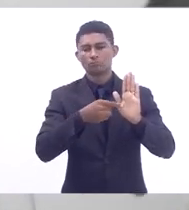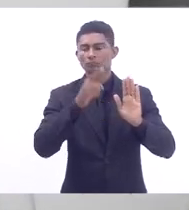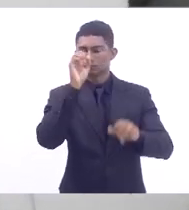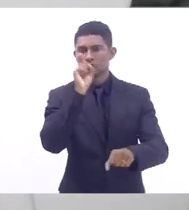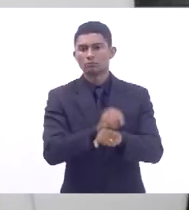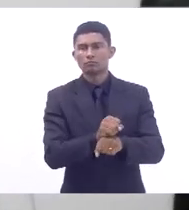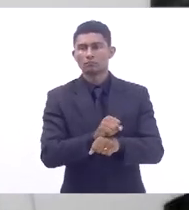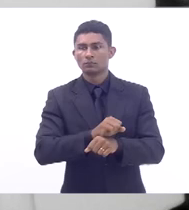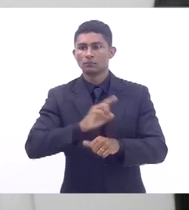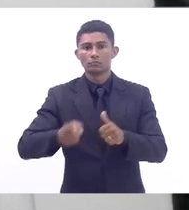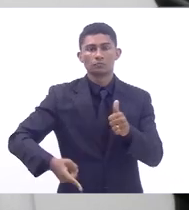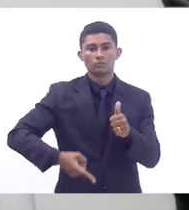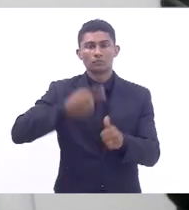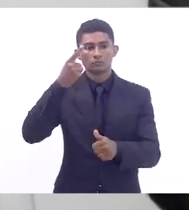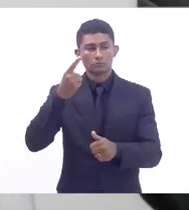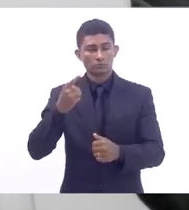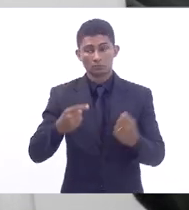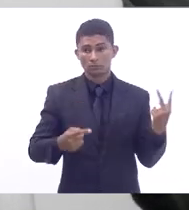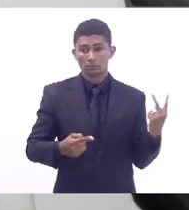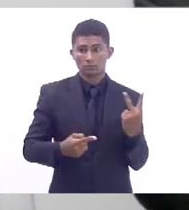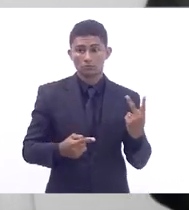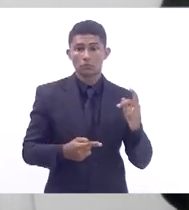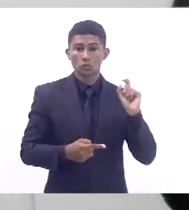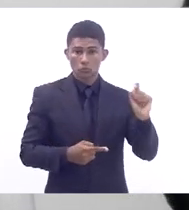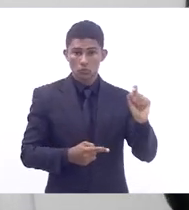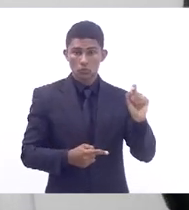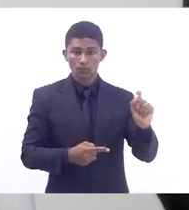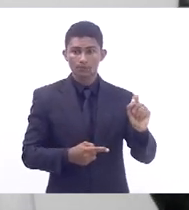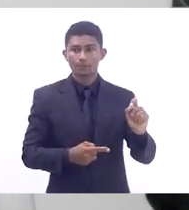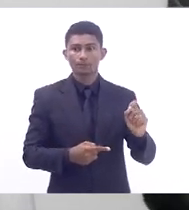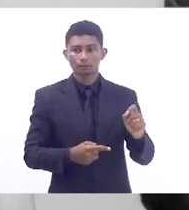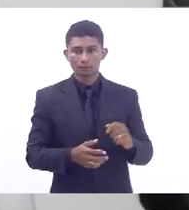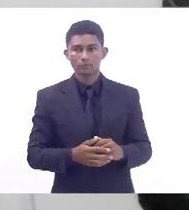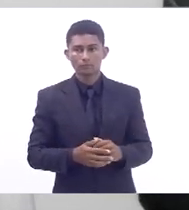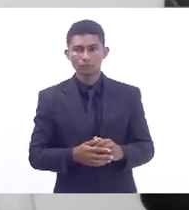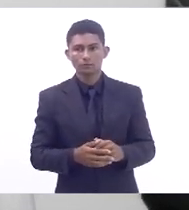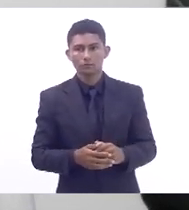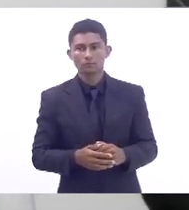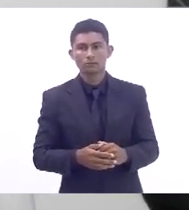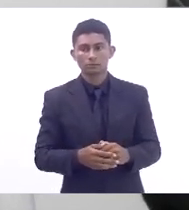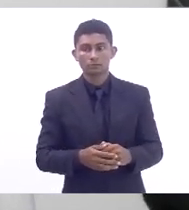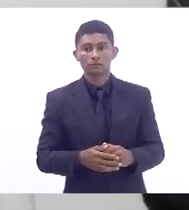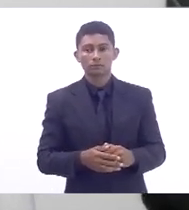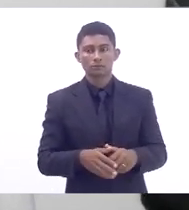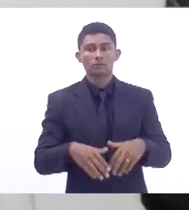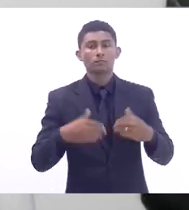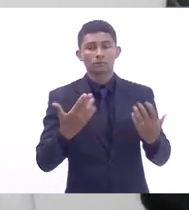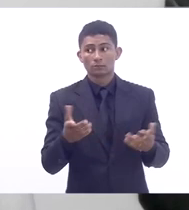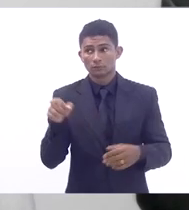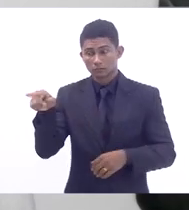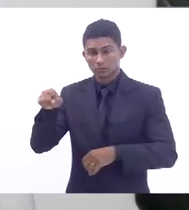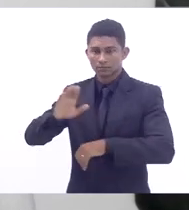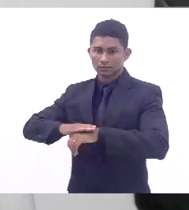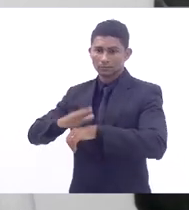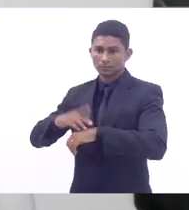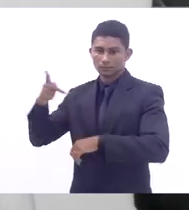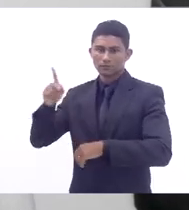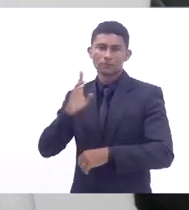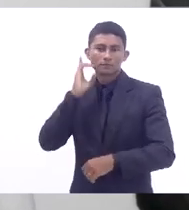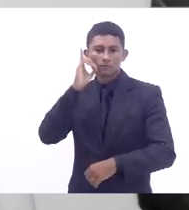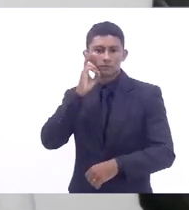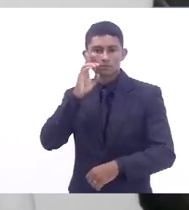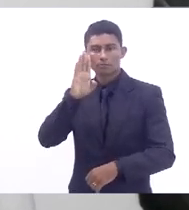passo que nós vamos adotar Flávio eu entrar em contato antes da antes a ter acesso ao plenário de hoje com o autor Deputado Bruno dauaire